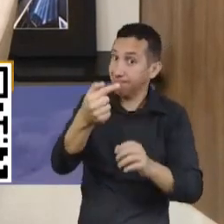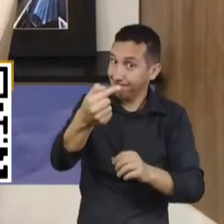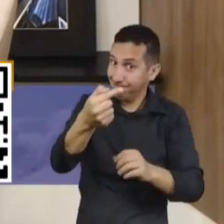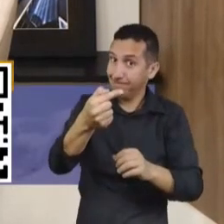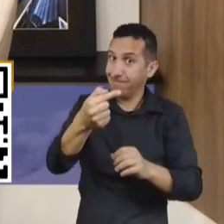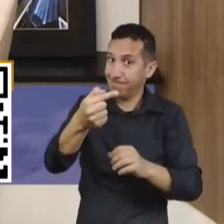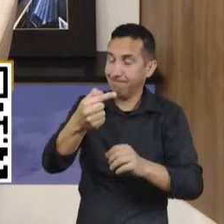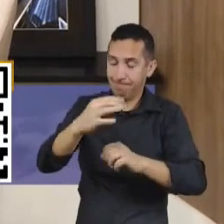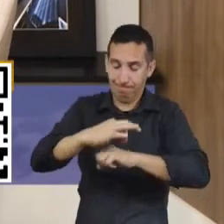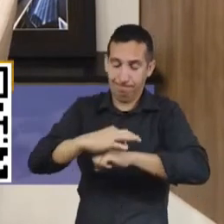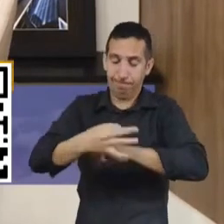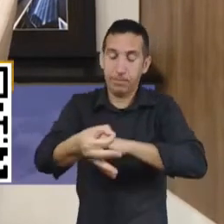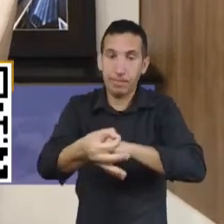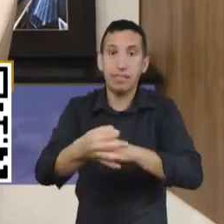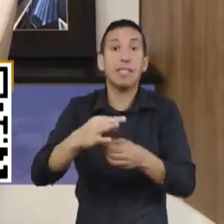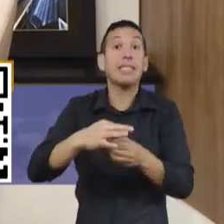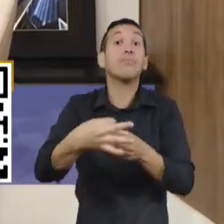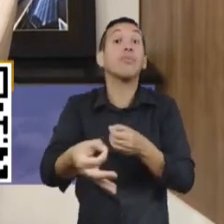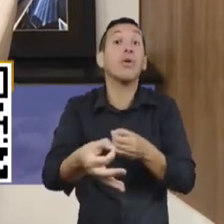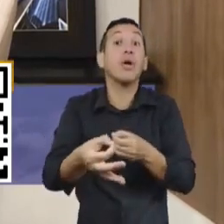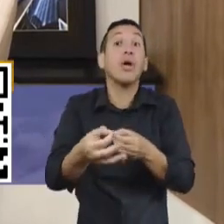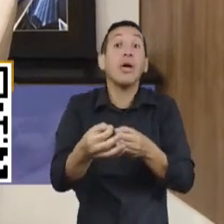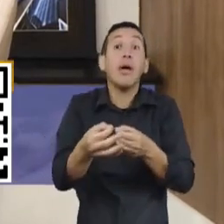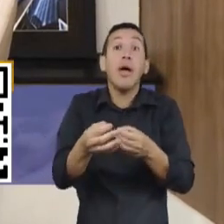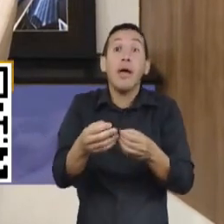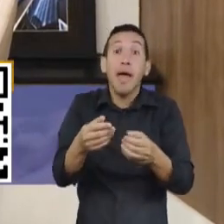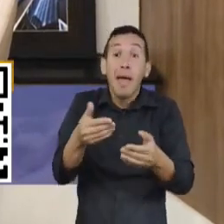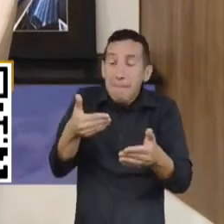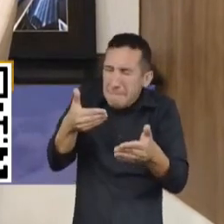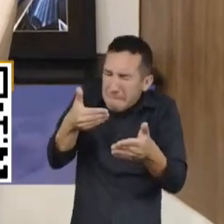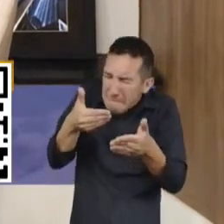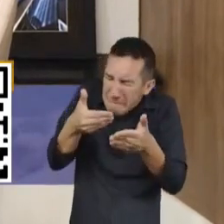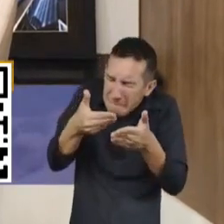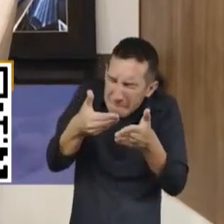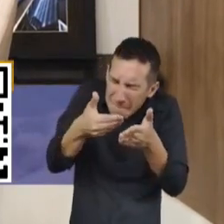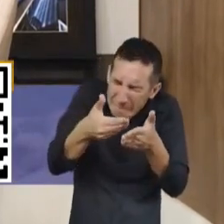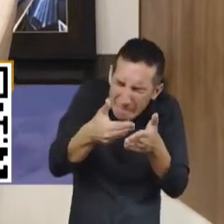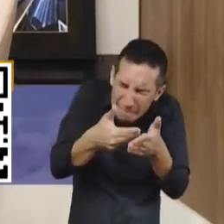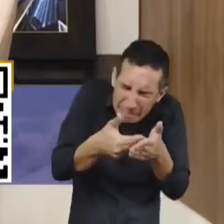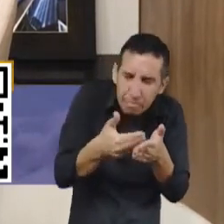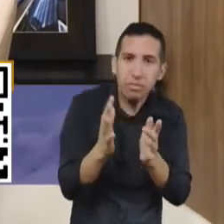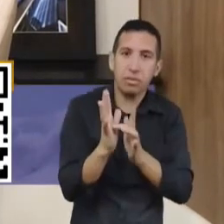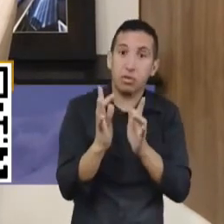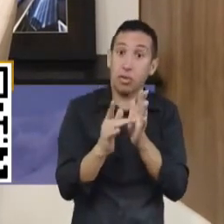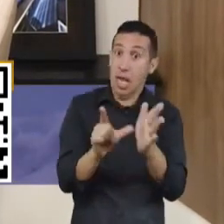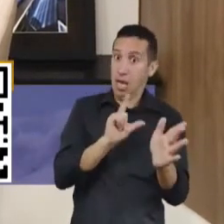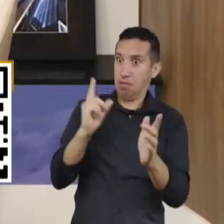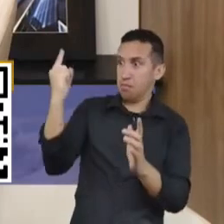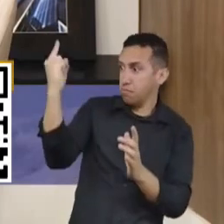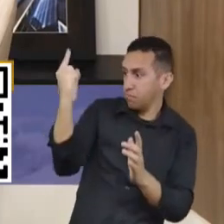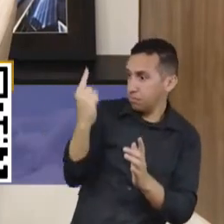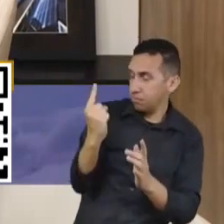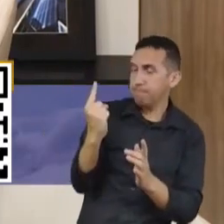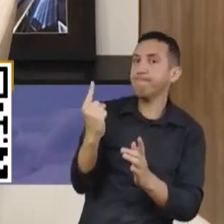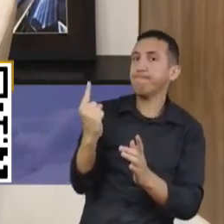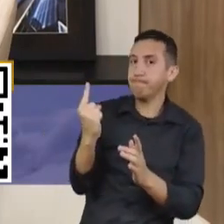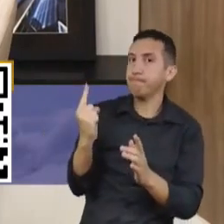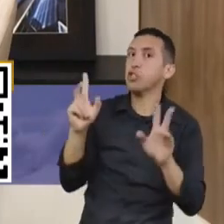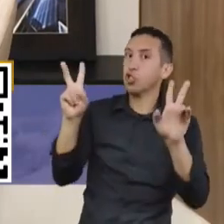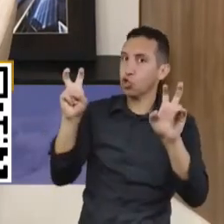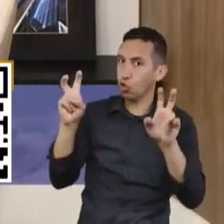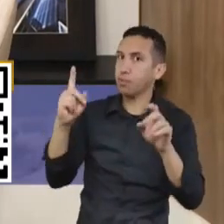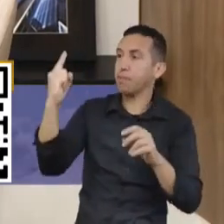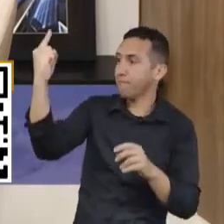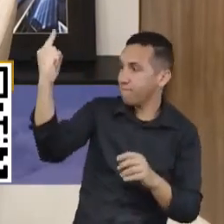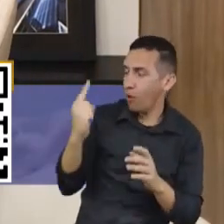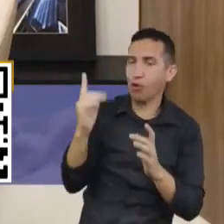está relacionado com os últimos instantes antes da volta de Cristo e com a própria